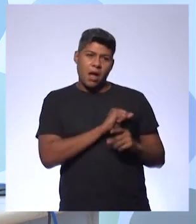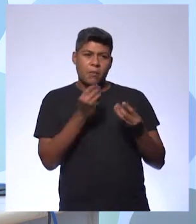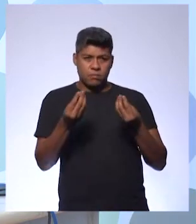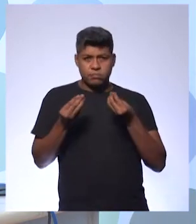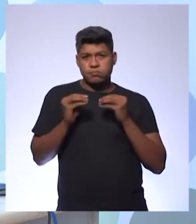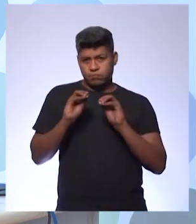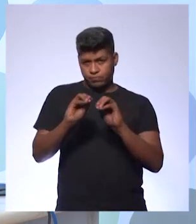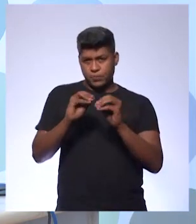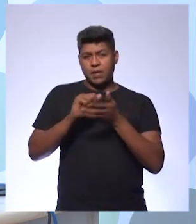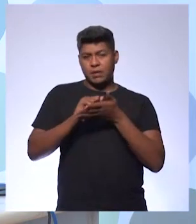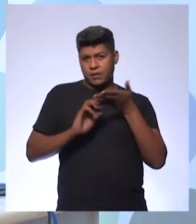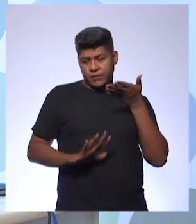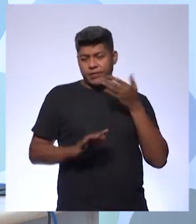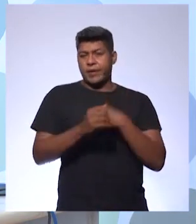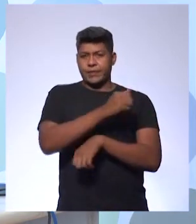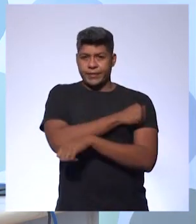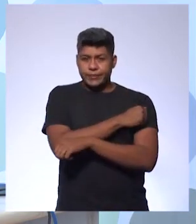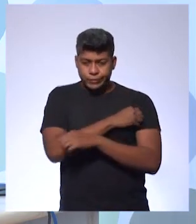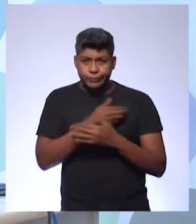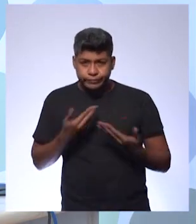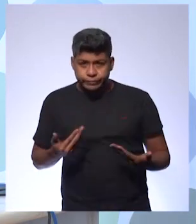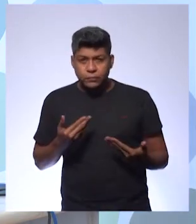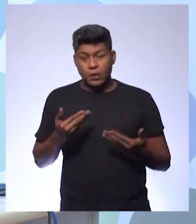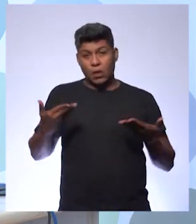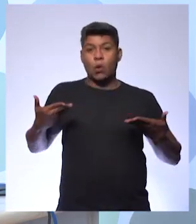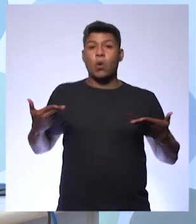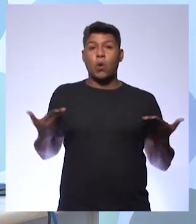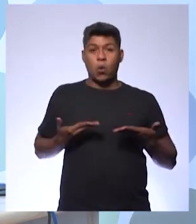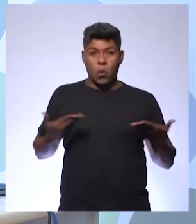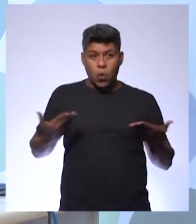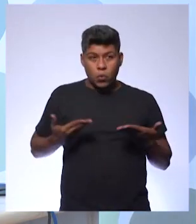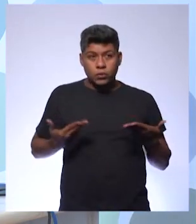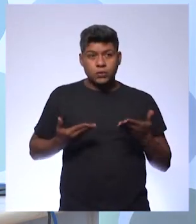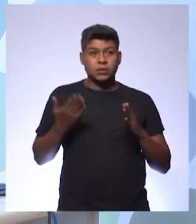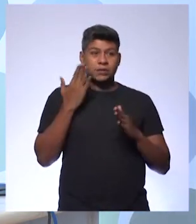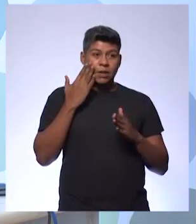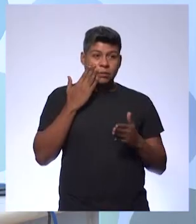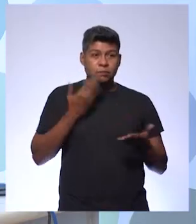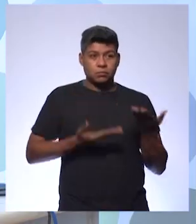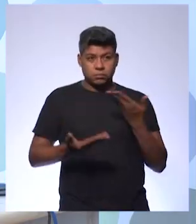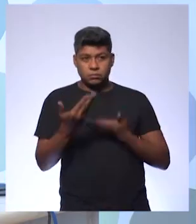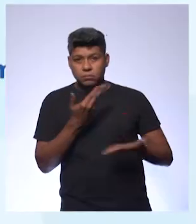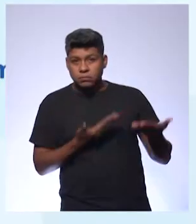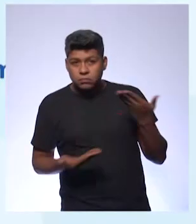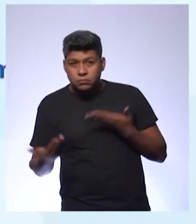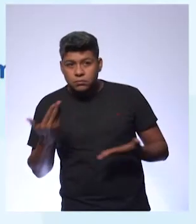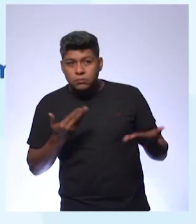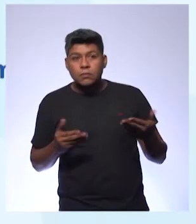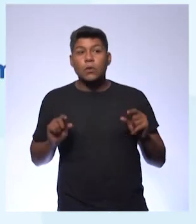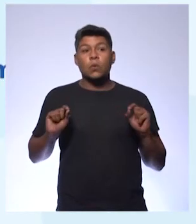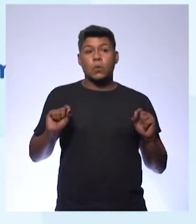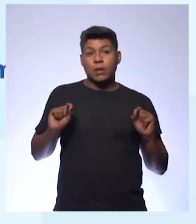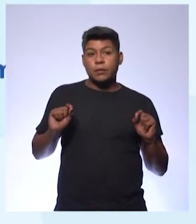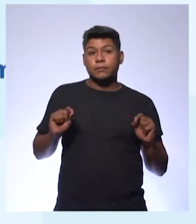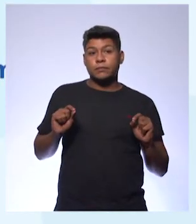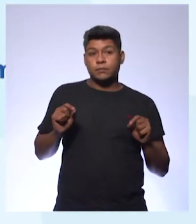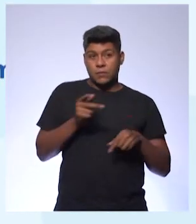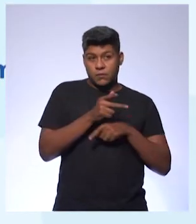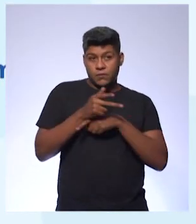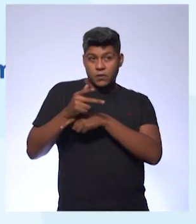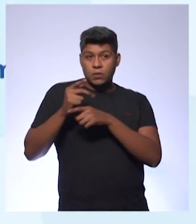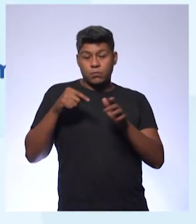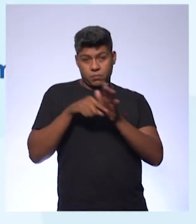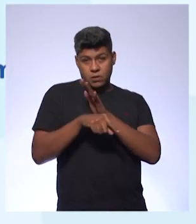colocar atividade de alunos, não é, Deia? E hoje, como acolhida, é um